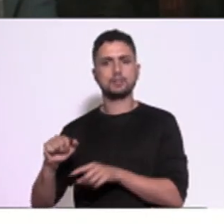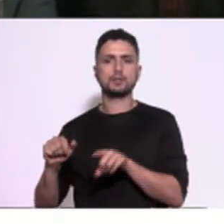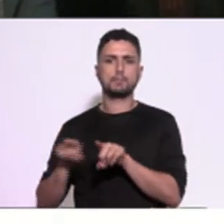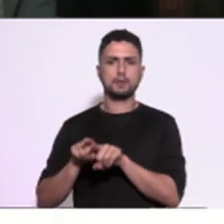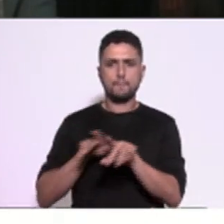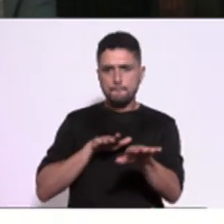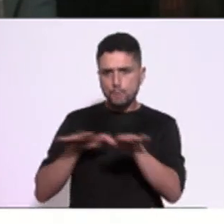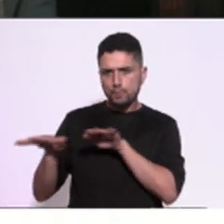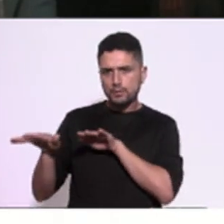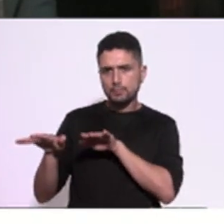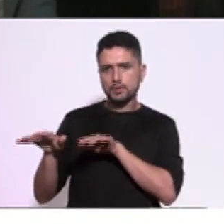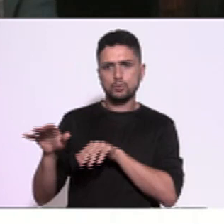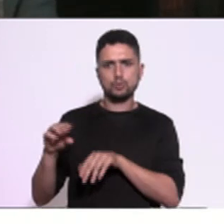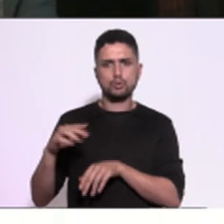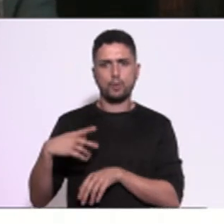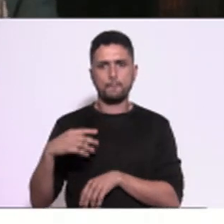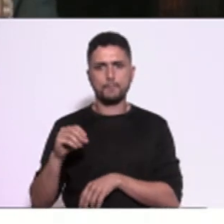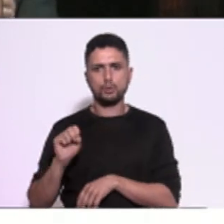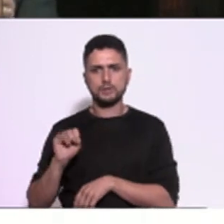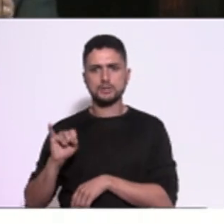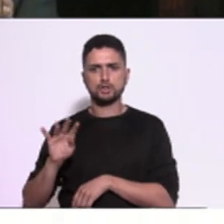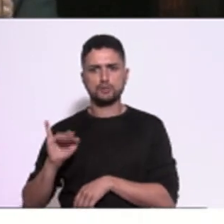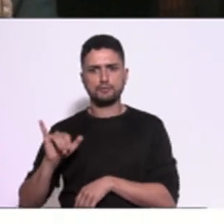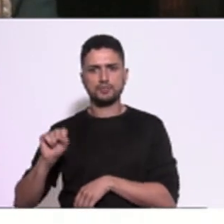positivista e todos aqueles